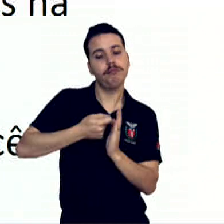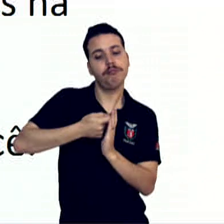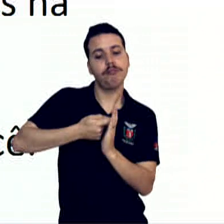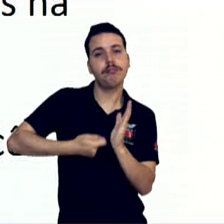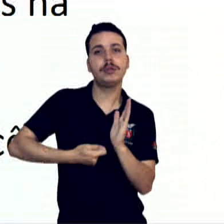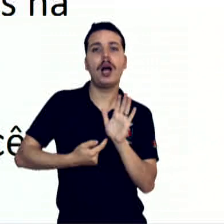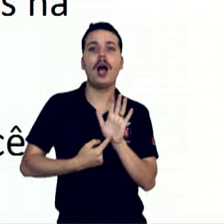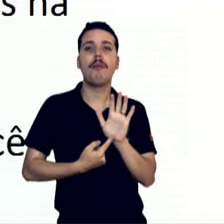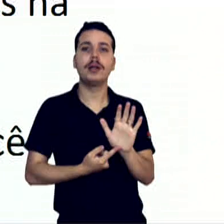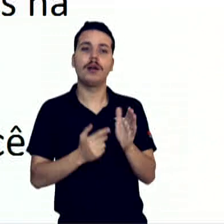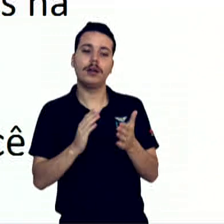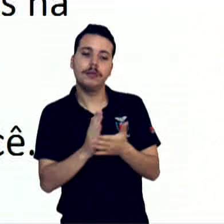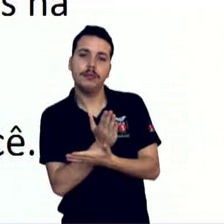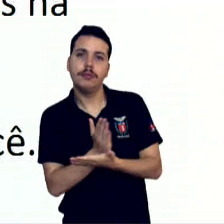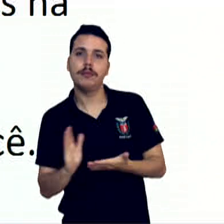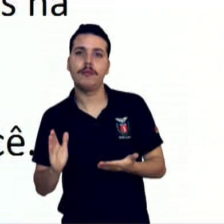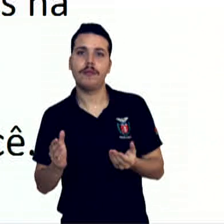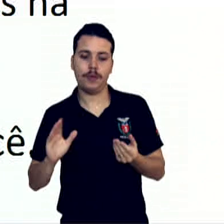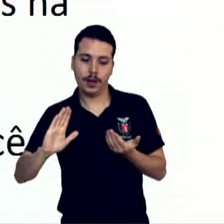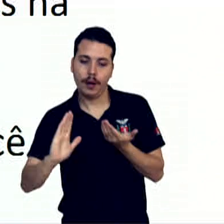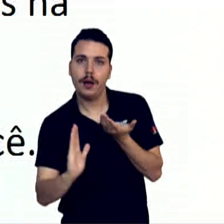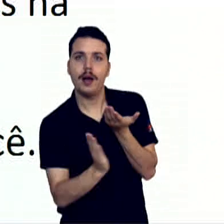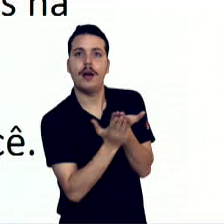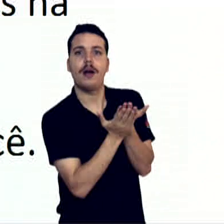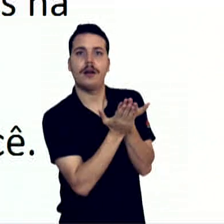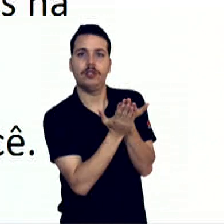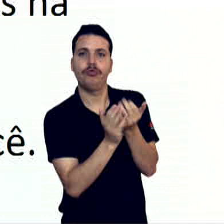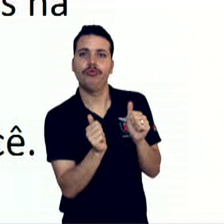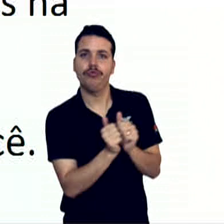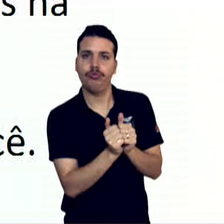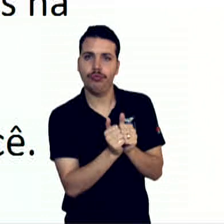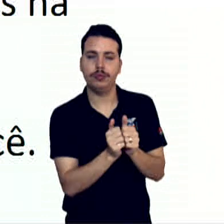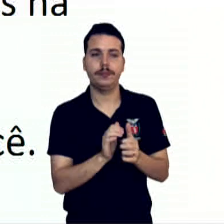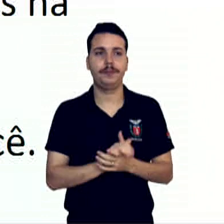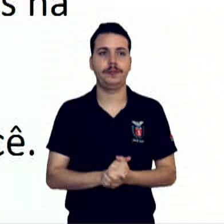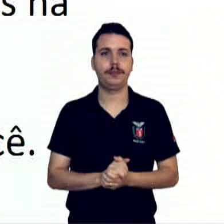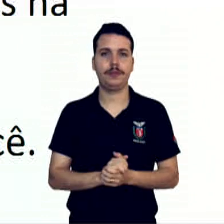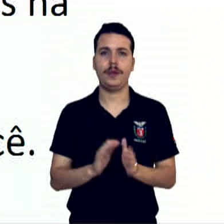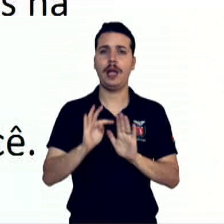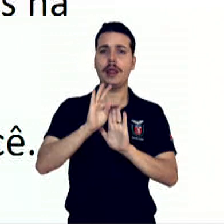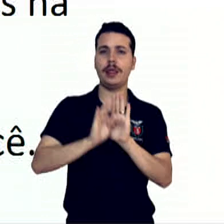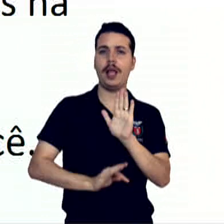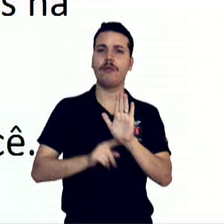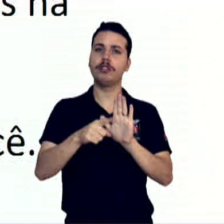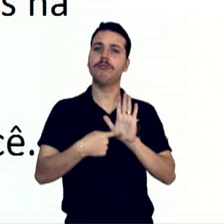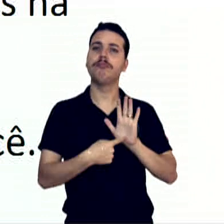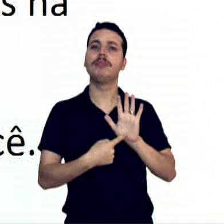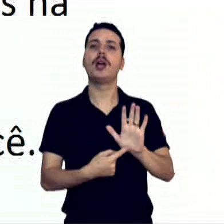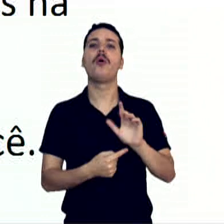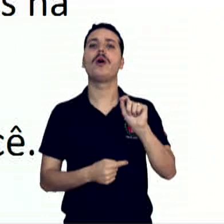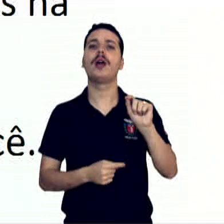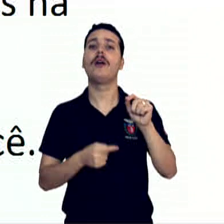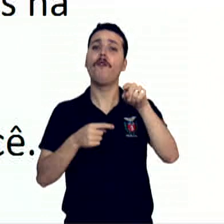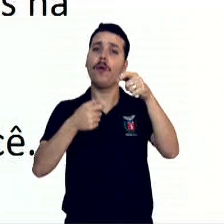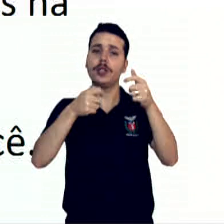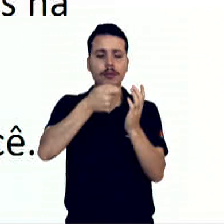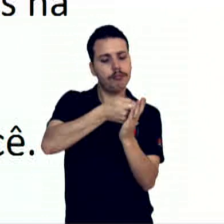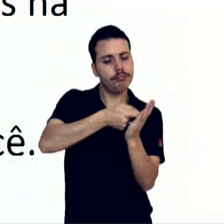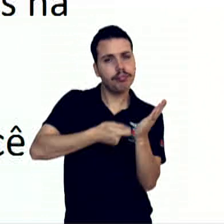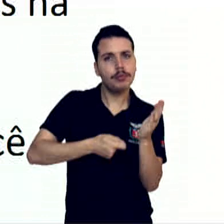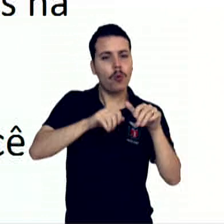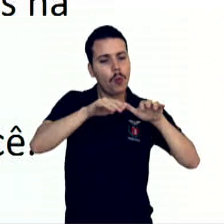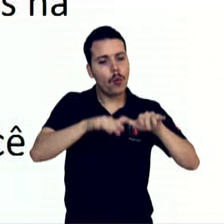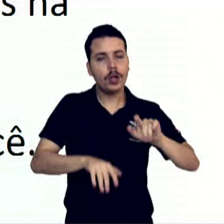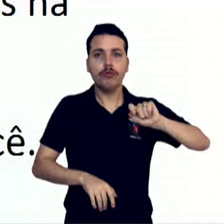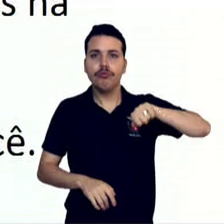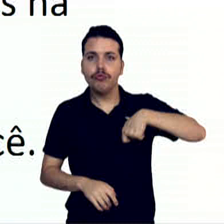parte, separada, para ir em anexo ao currículo, né? Nesse texto de apresentação, você escreve sobre você, sobre